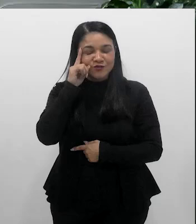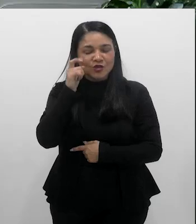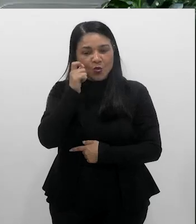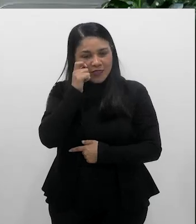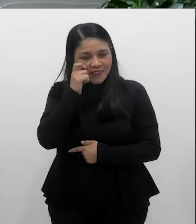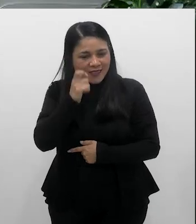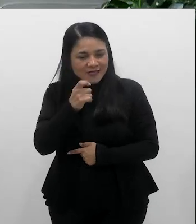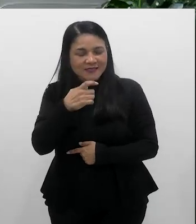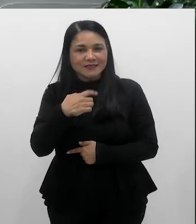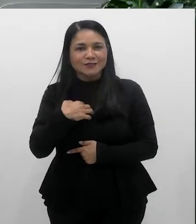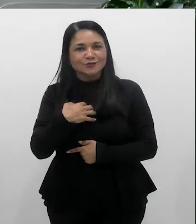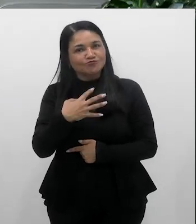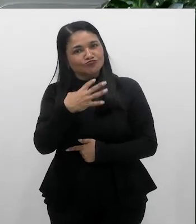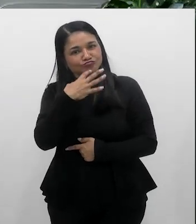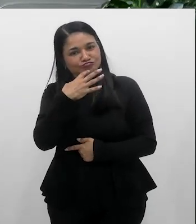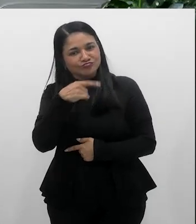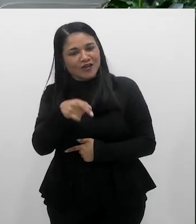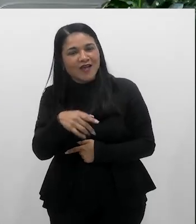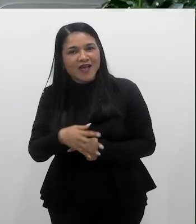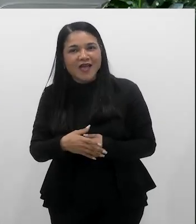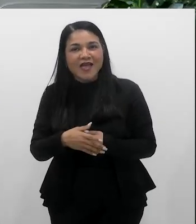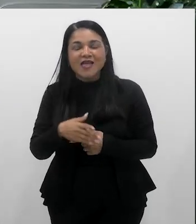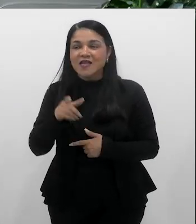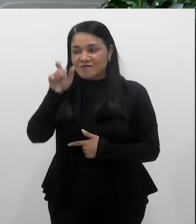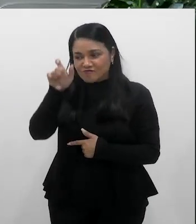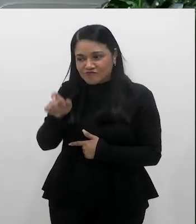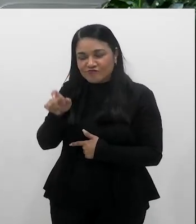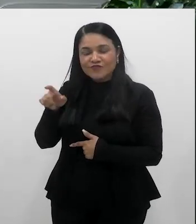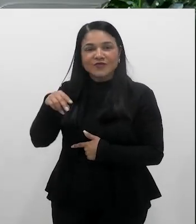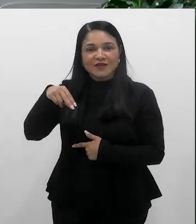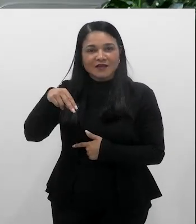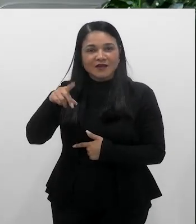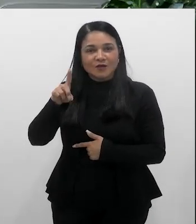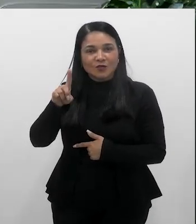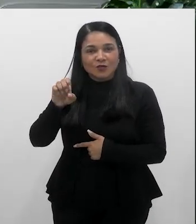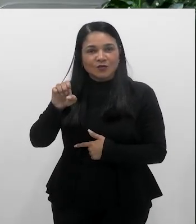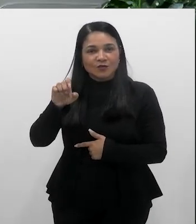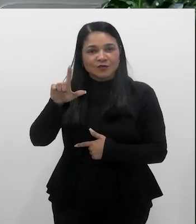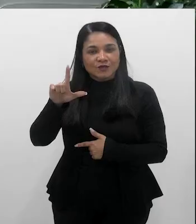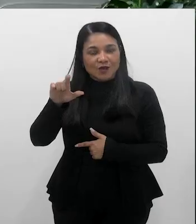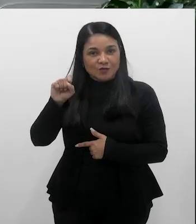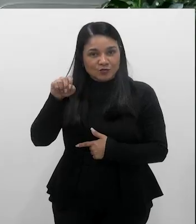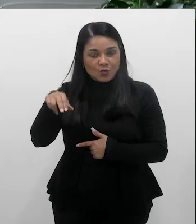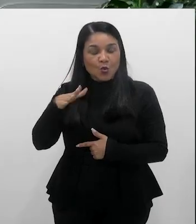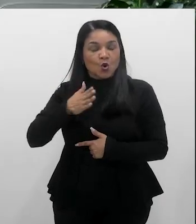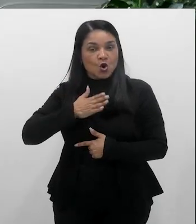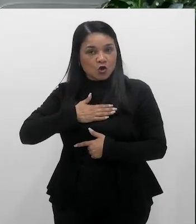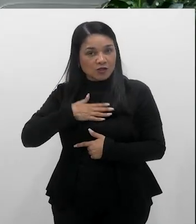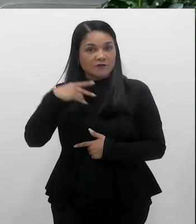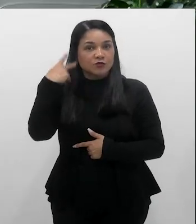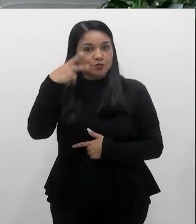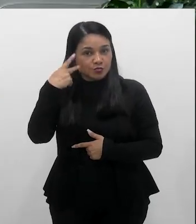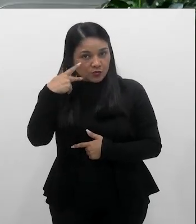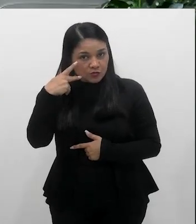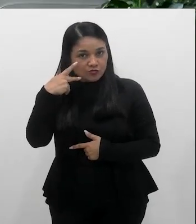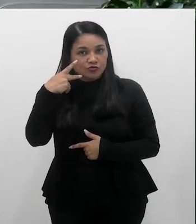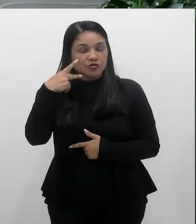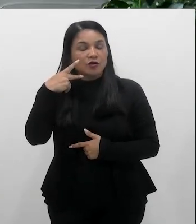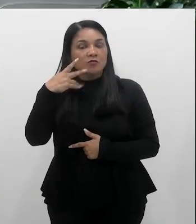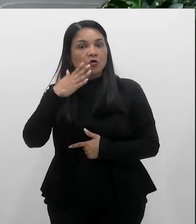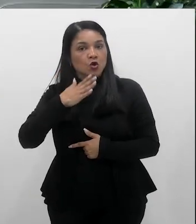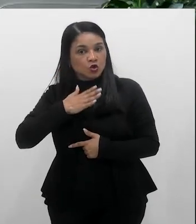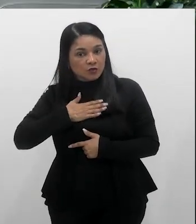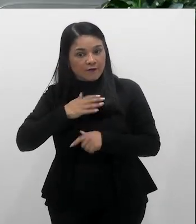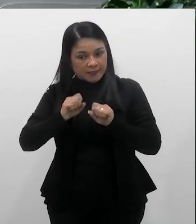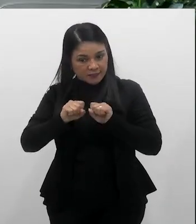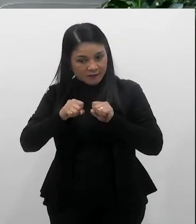muito interessante. E ele é um cara ele gostava muito de política, tá? As pessoas não sabiam muito, era